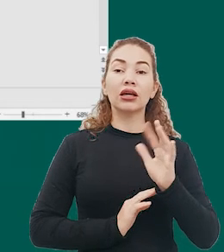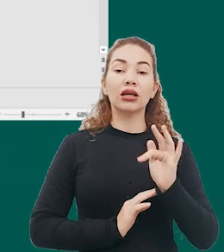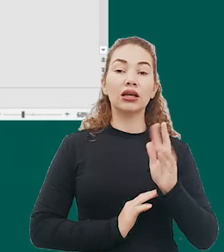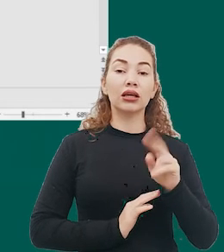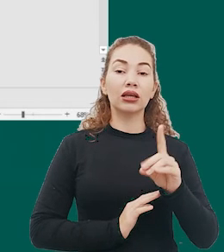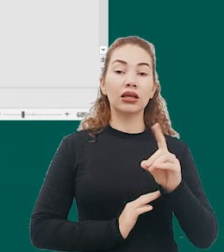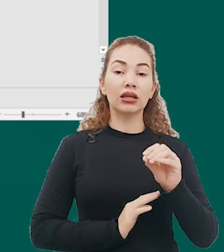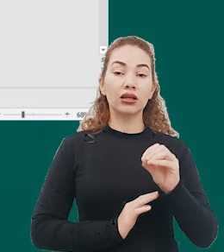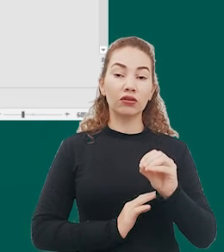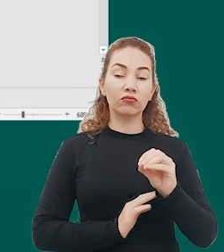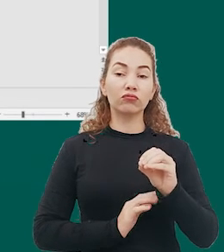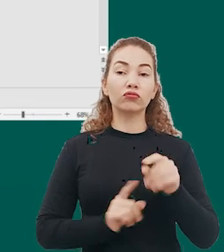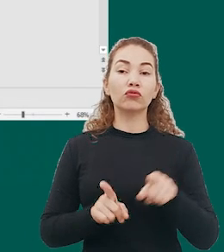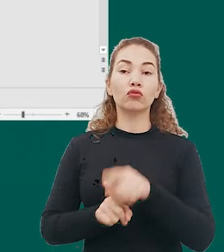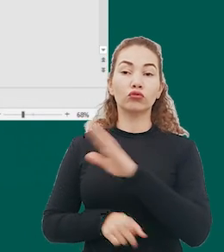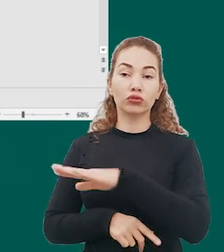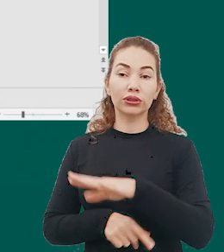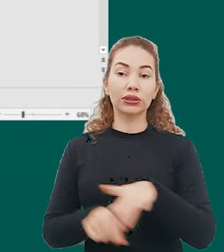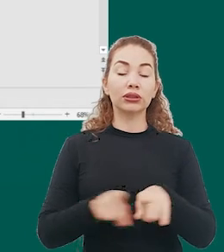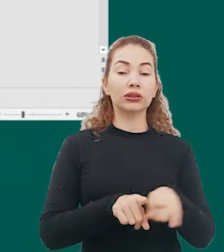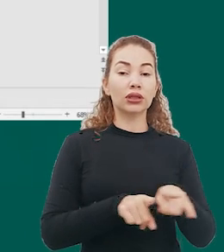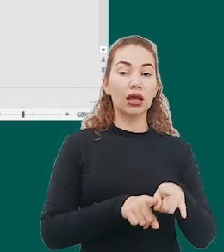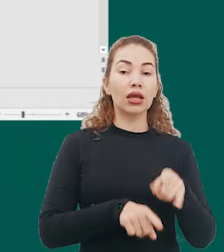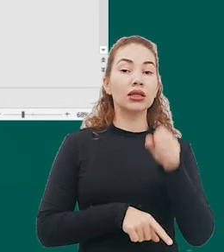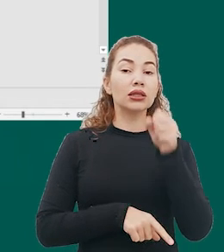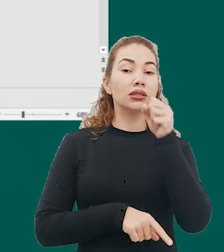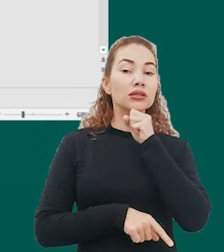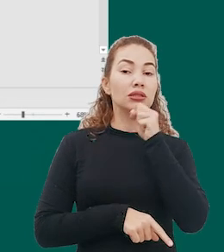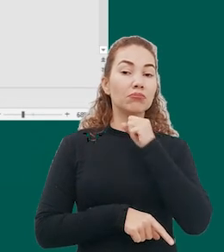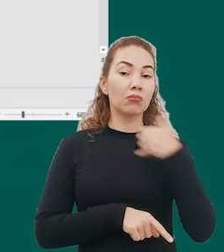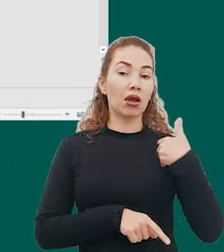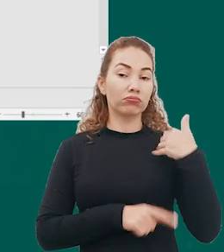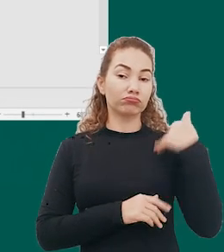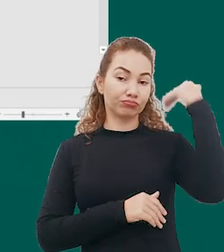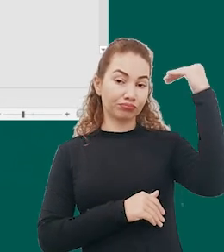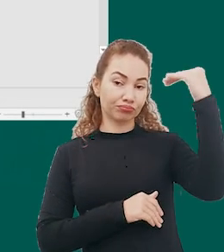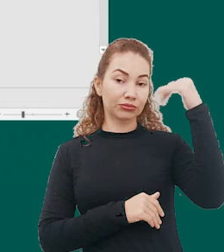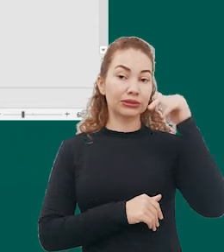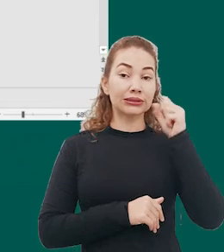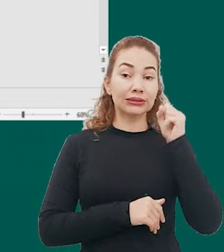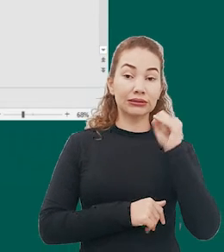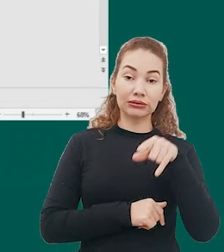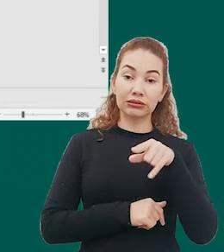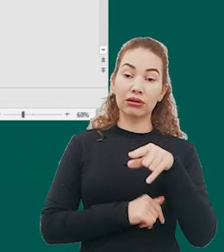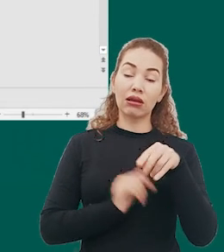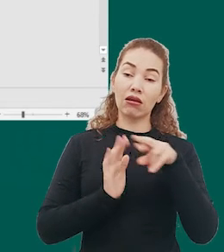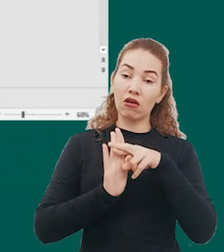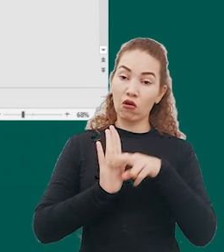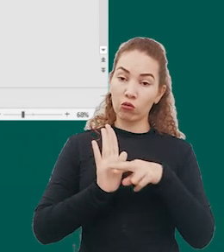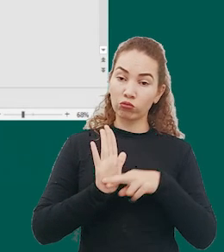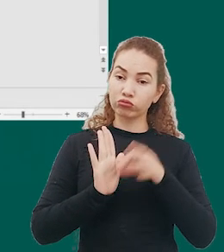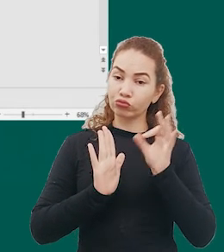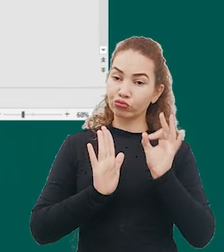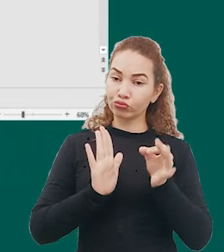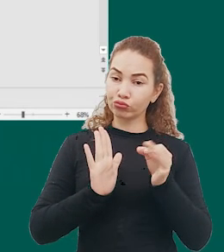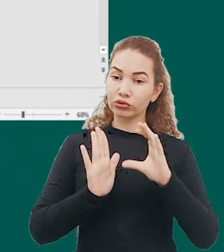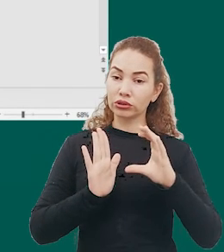criança, fundos do idoso, certo? Se esse fundo ele estiver regularizado, né, ele tem o